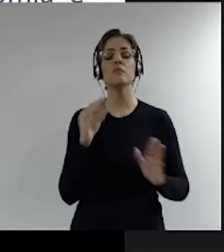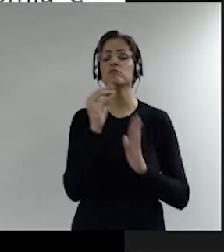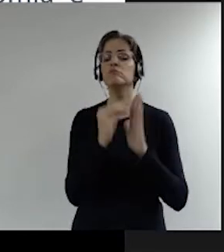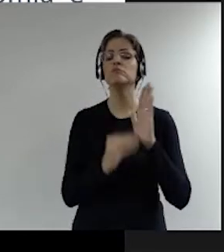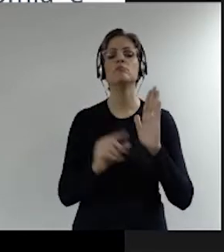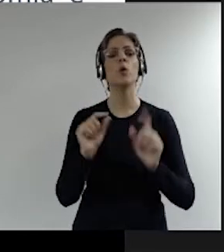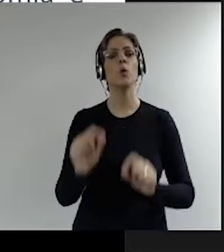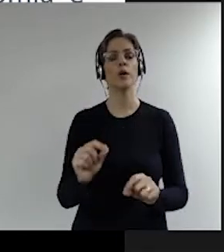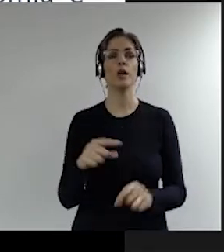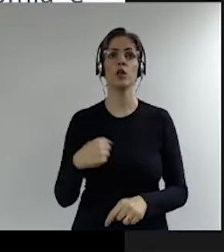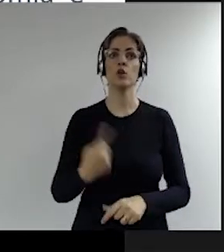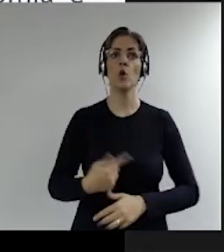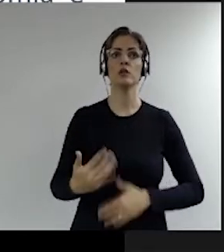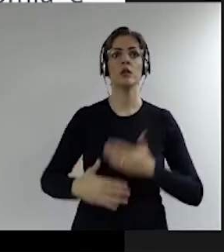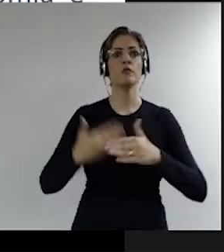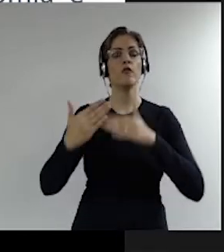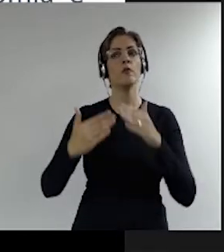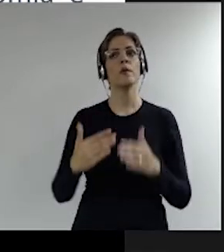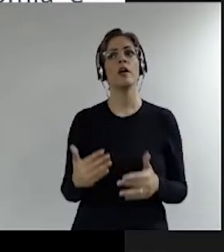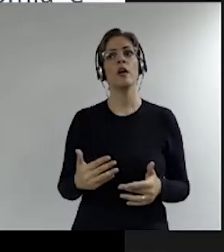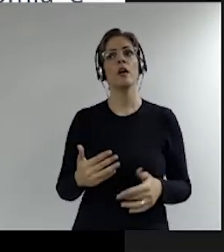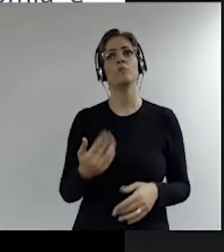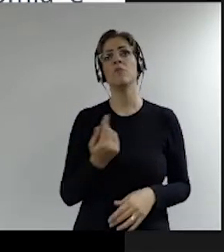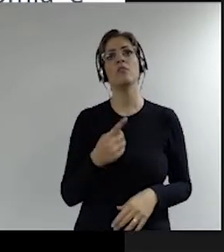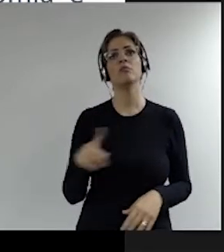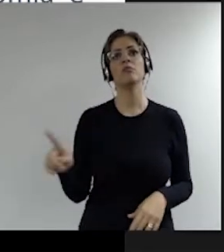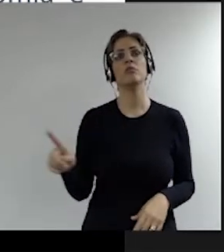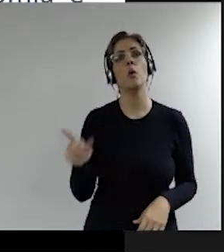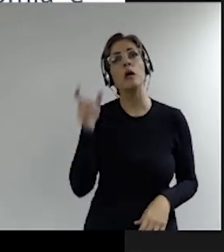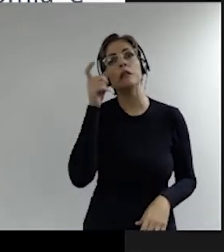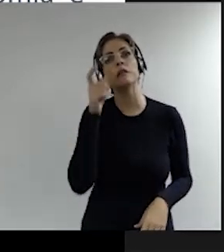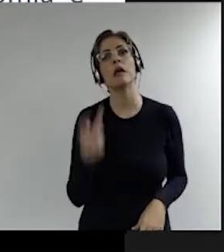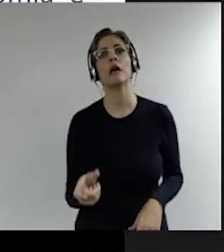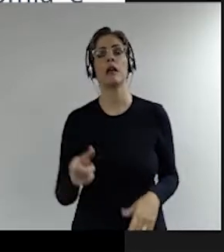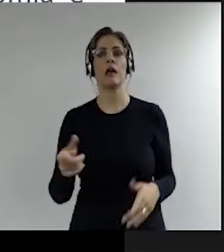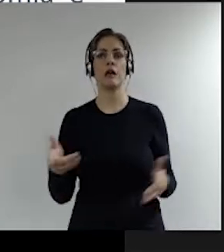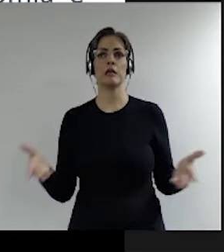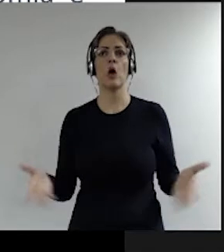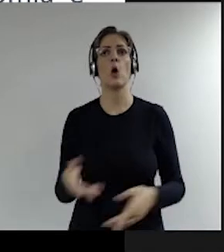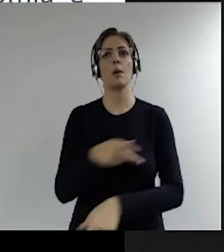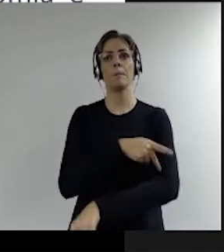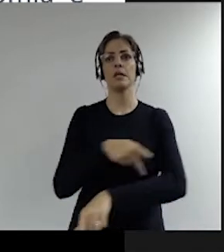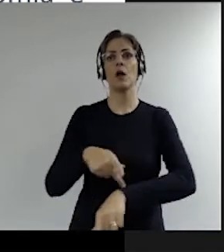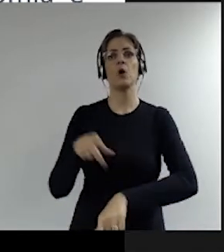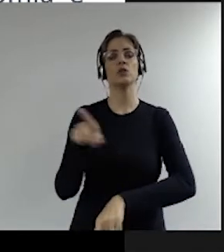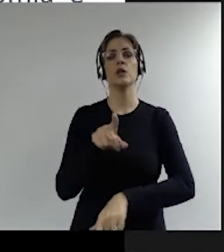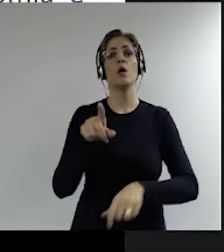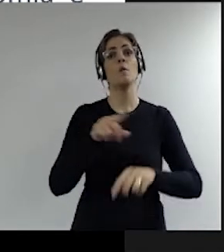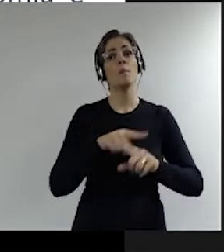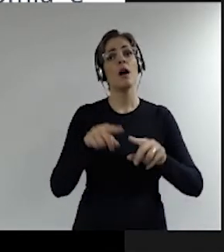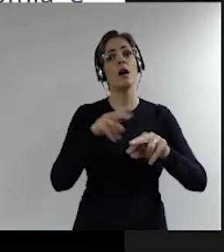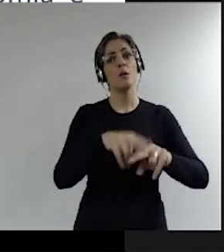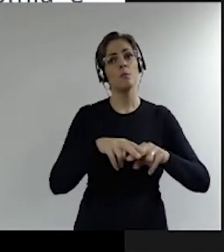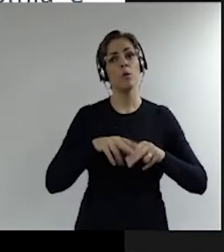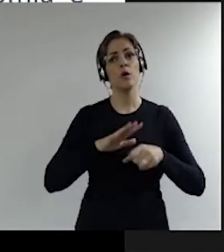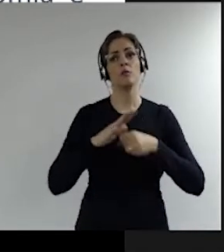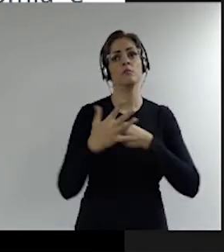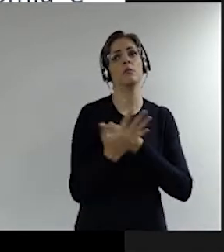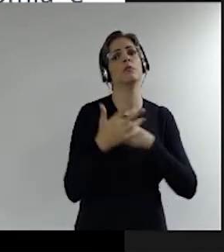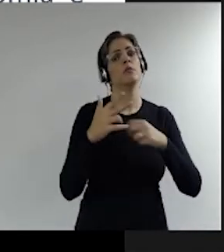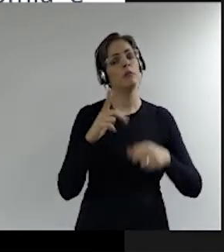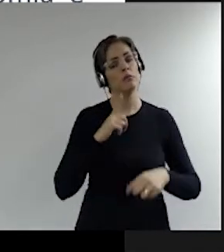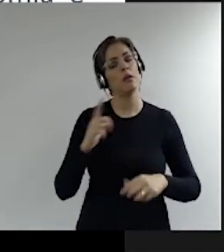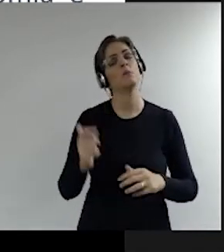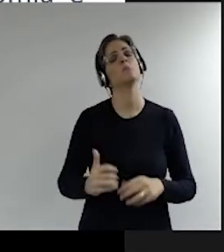sem intencionalidade pedagógica na crise que nós estamos vivendo, porque a crise também pode ser, para além